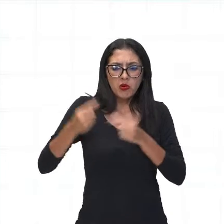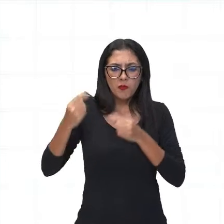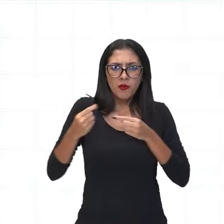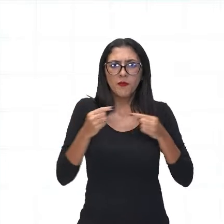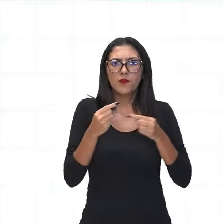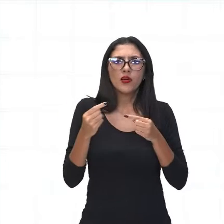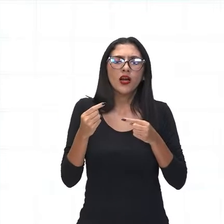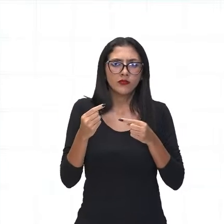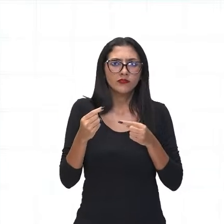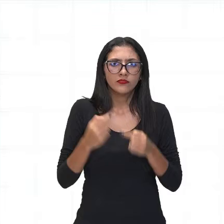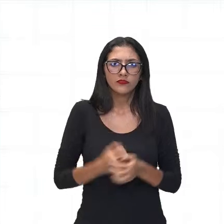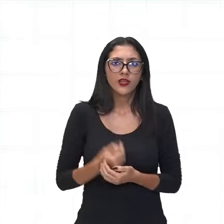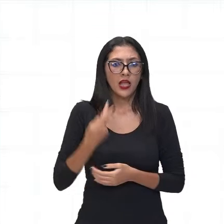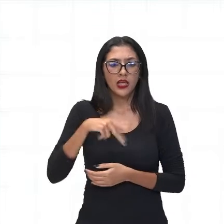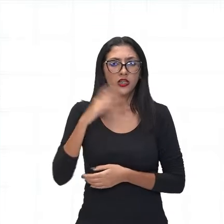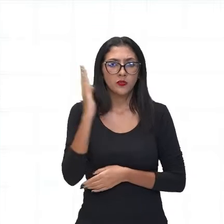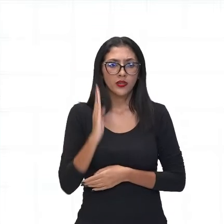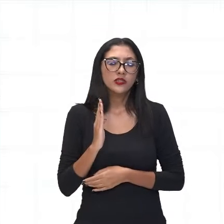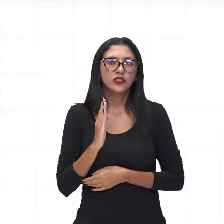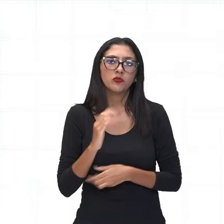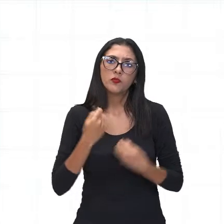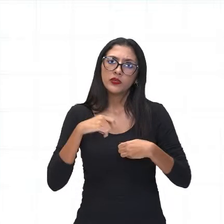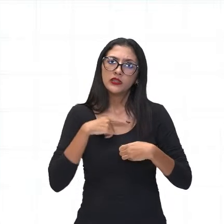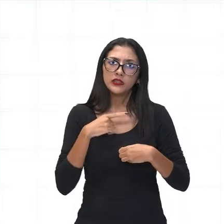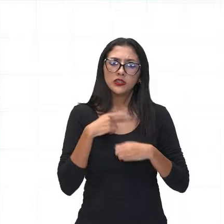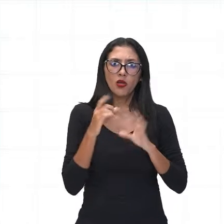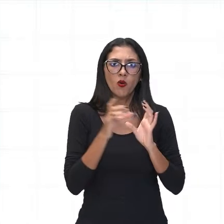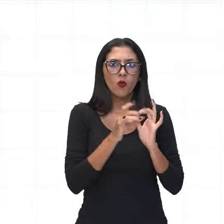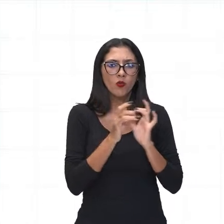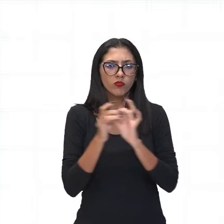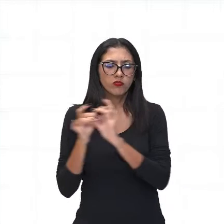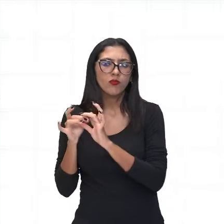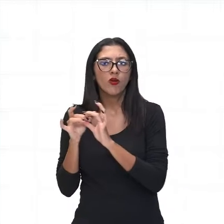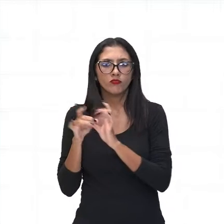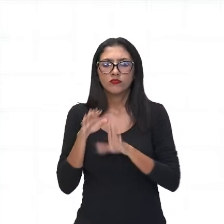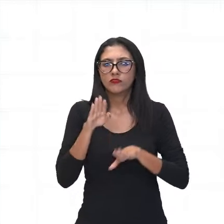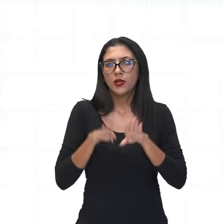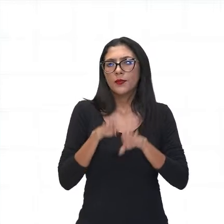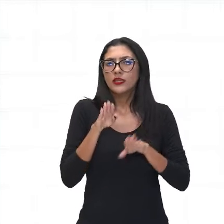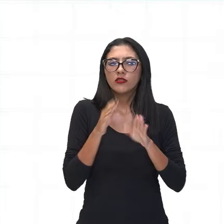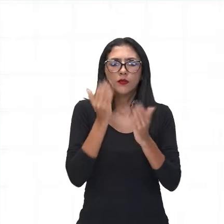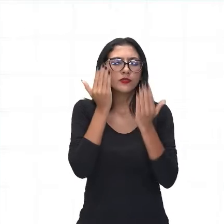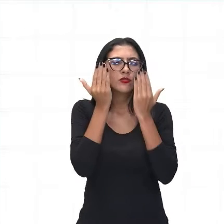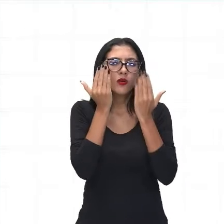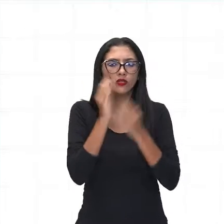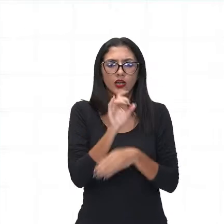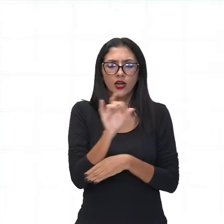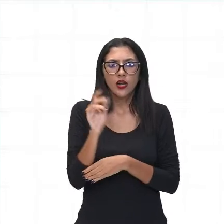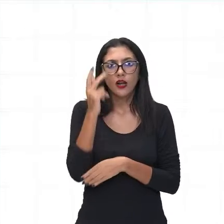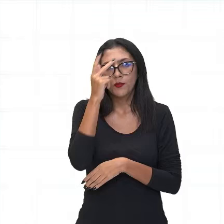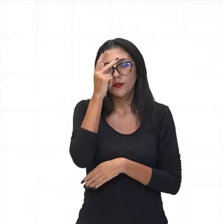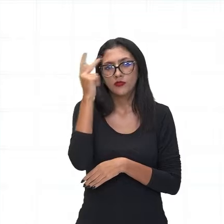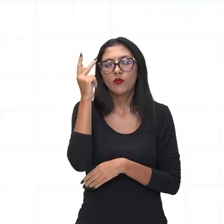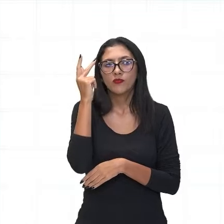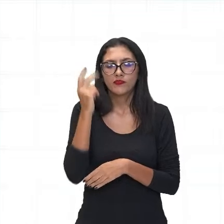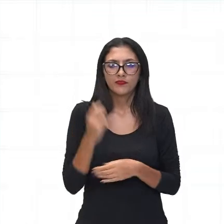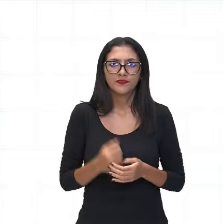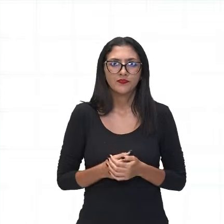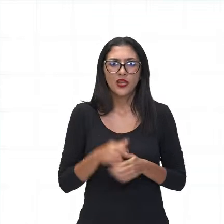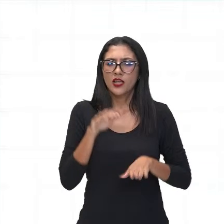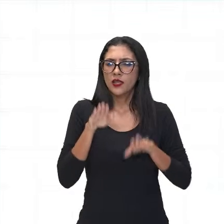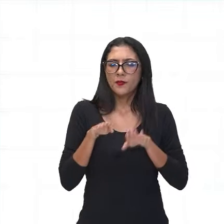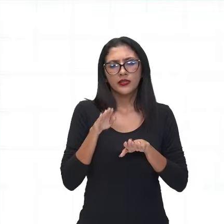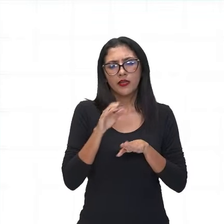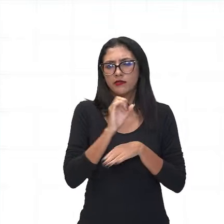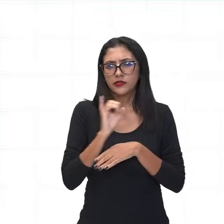nosso país um direito penal coerente com a realidade psicológica das pessoas, independentemente da questão da